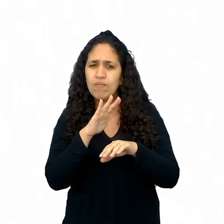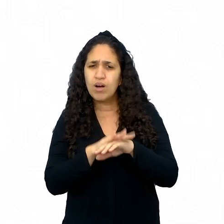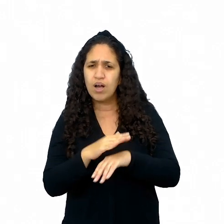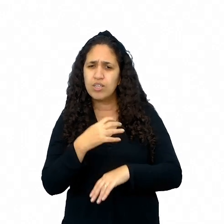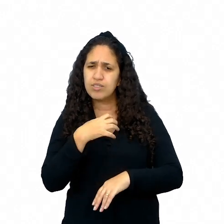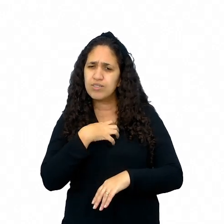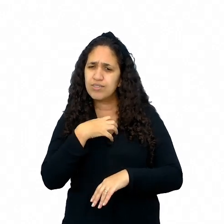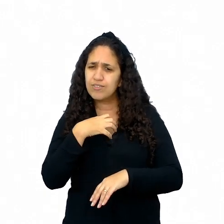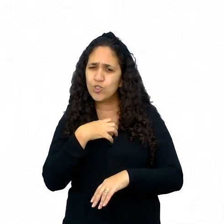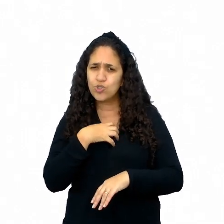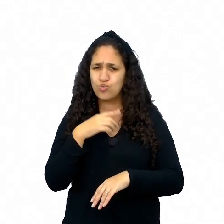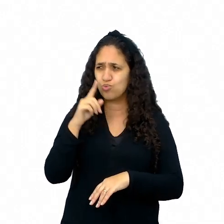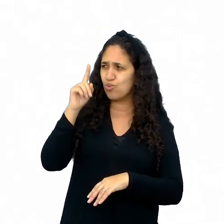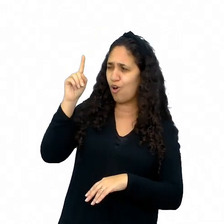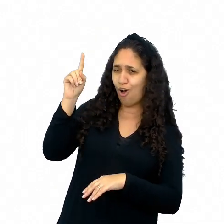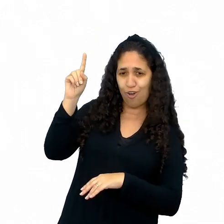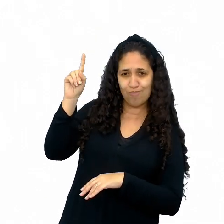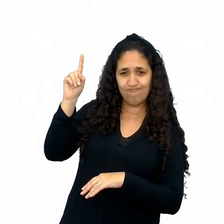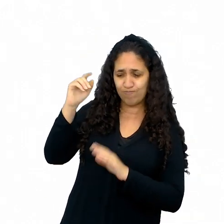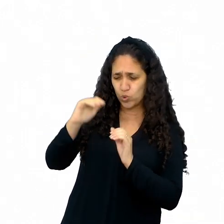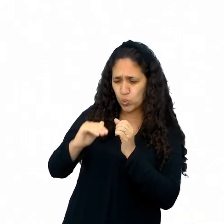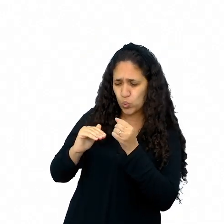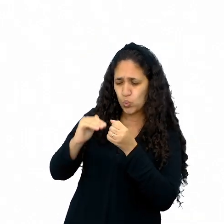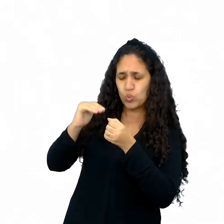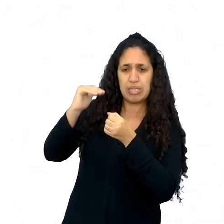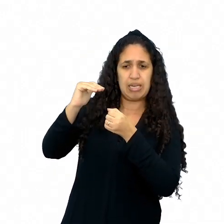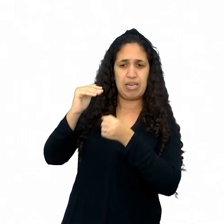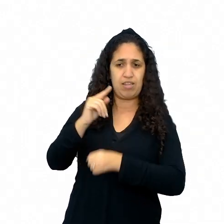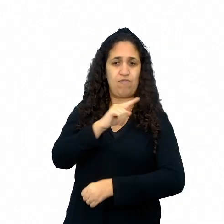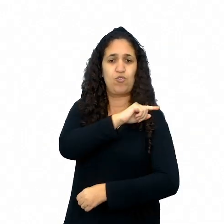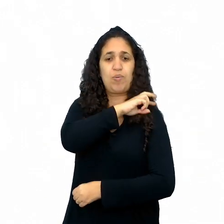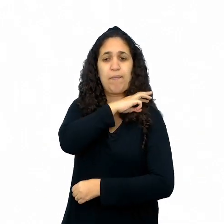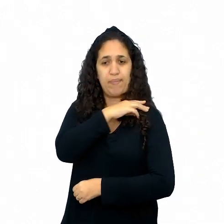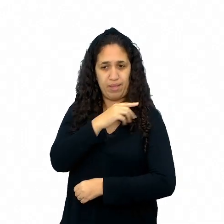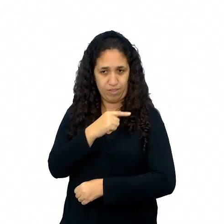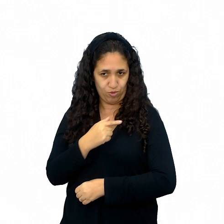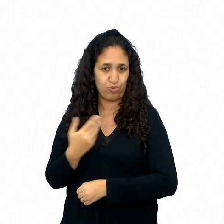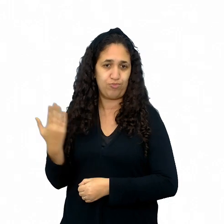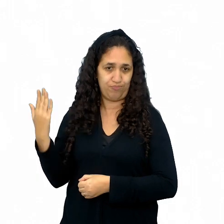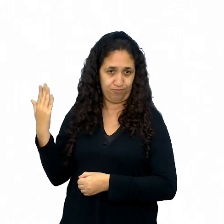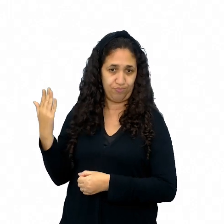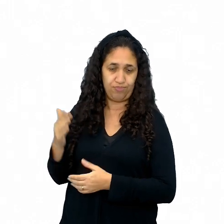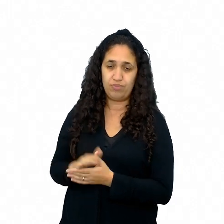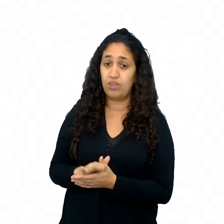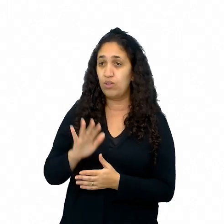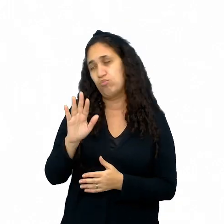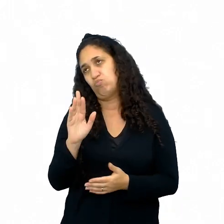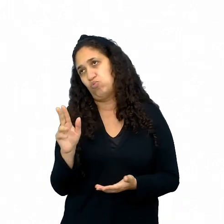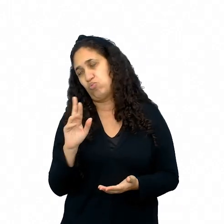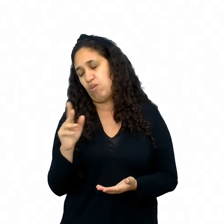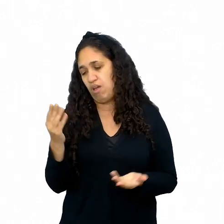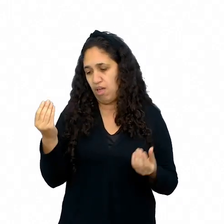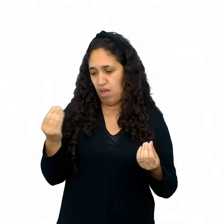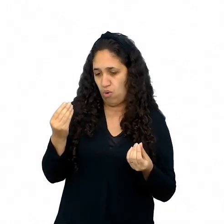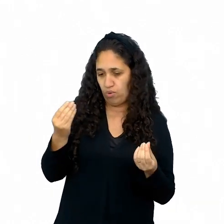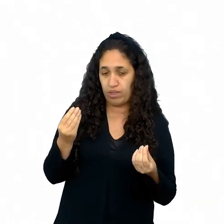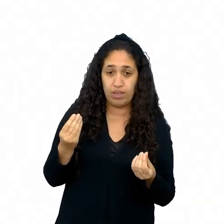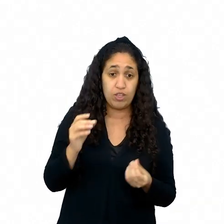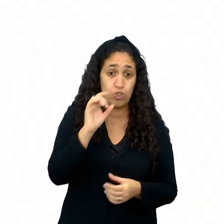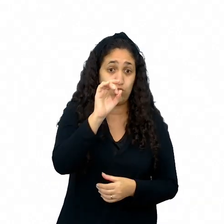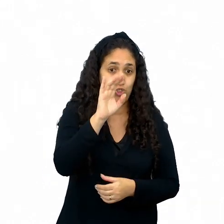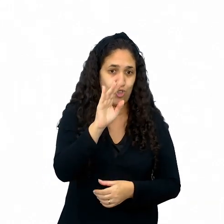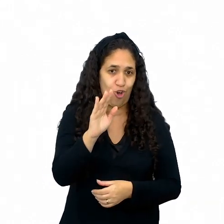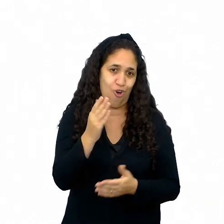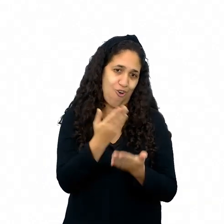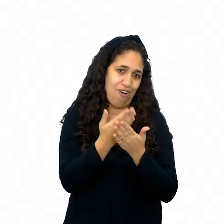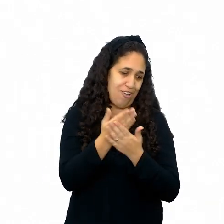sentidos, não é? No nível desejado para um estudante de ensino médio, né? Não estou dizendo que isso deve acontecer só com o